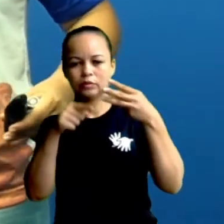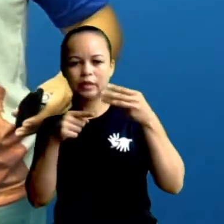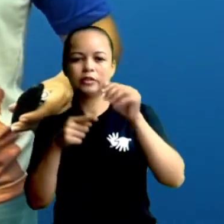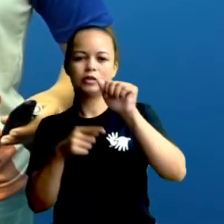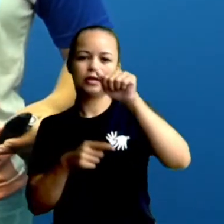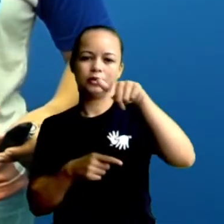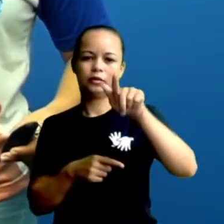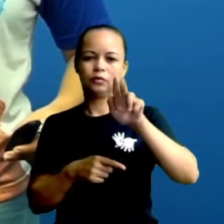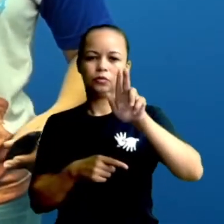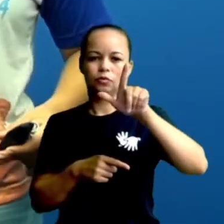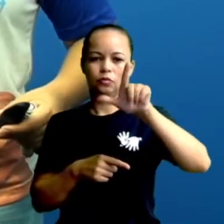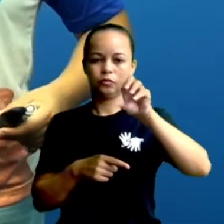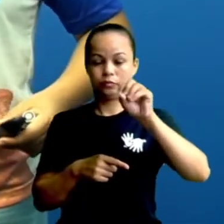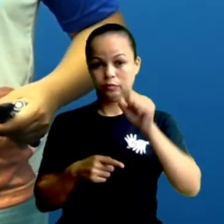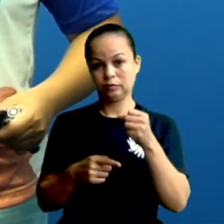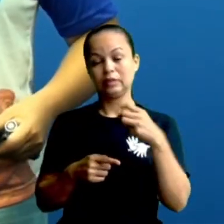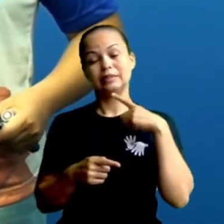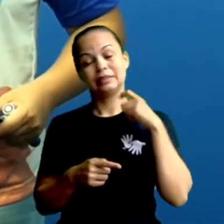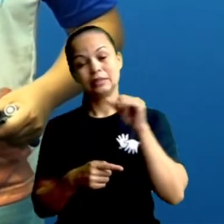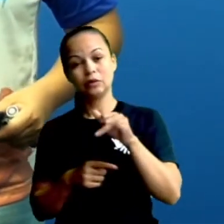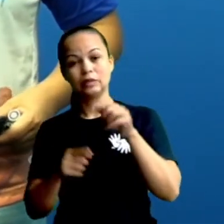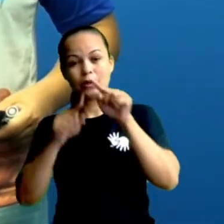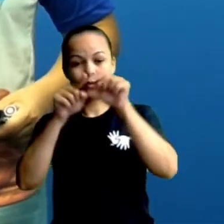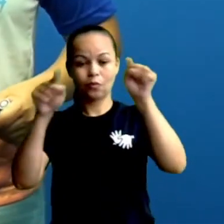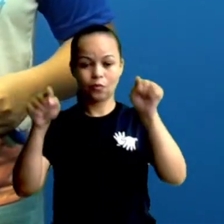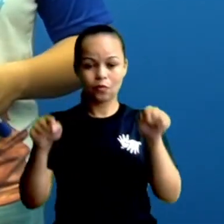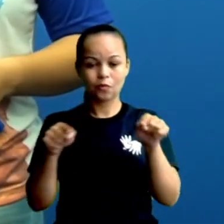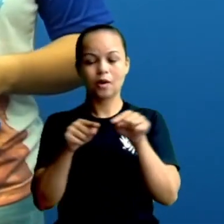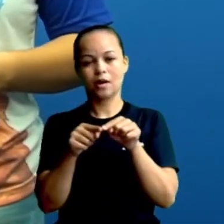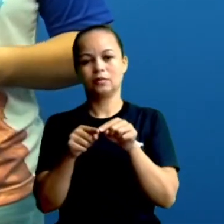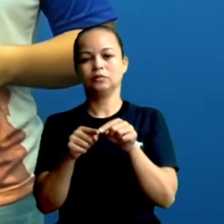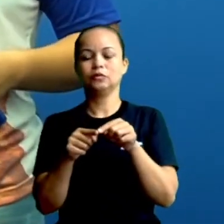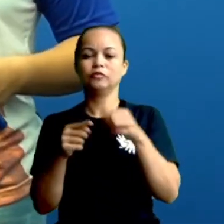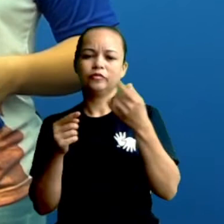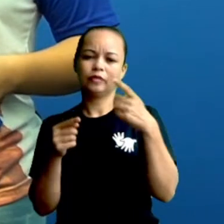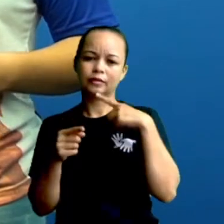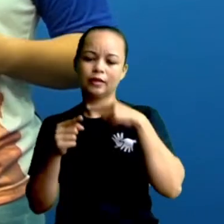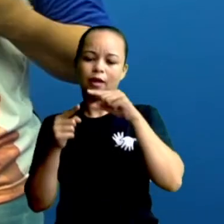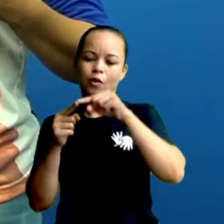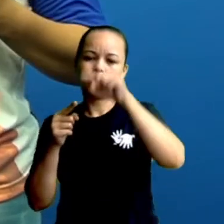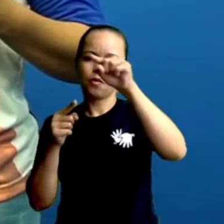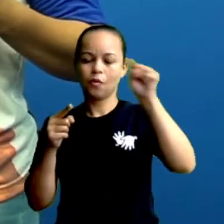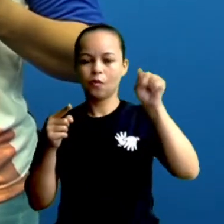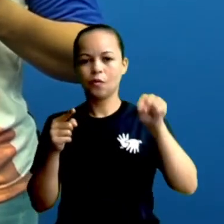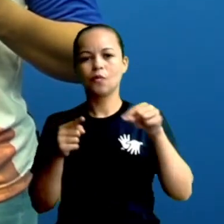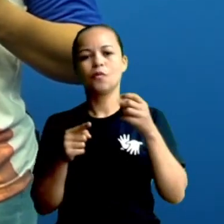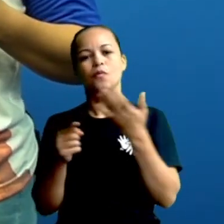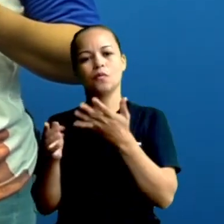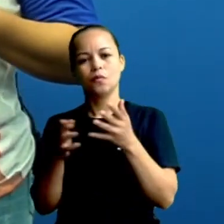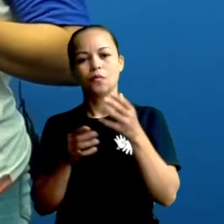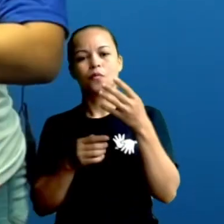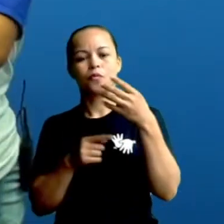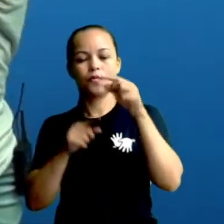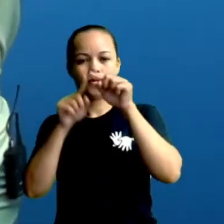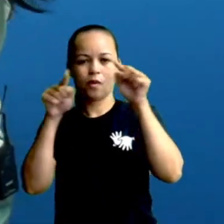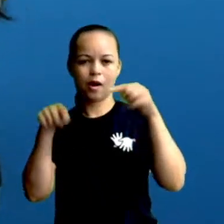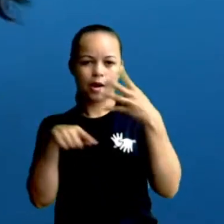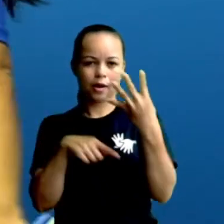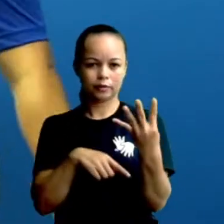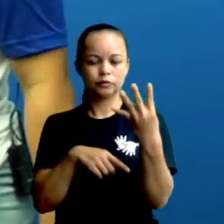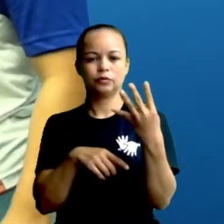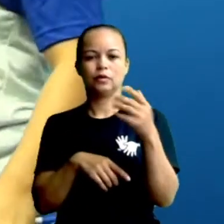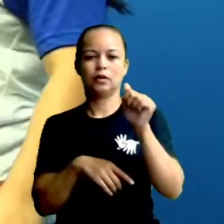eu tenho uma figura com 4 lados, eu vou ter uma figura com 4 ângulos, tá certo? Tudo bem até aqui? Então, vamos